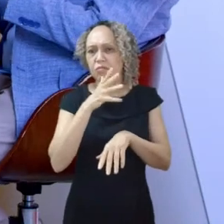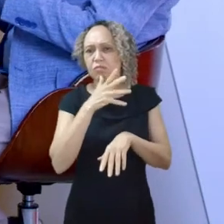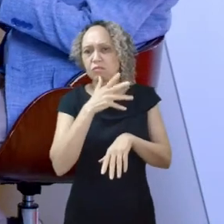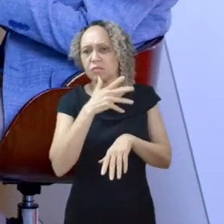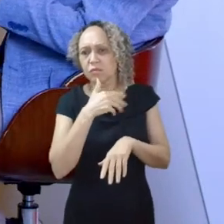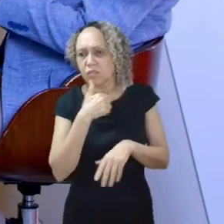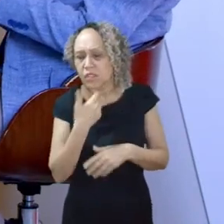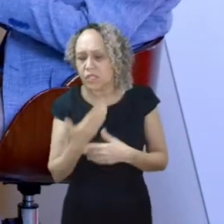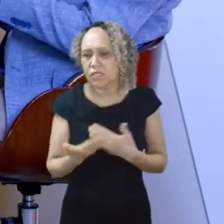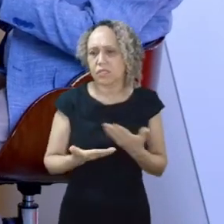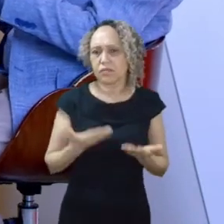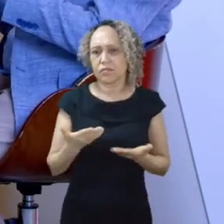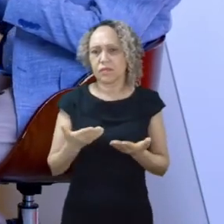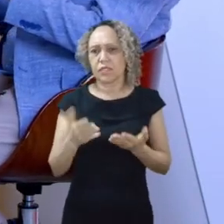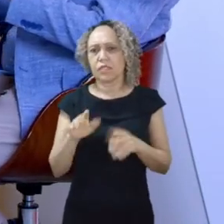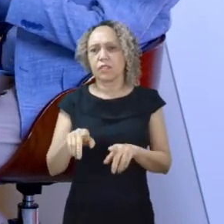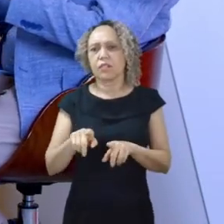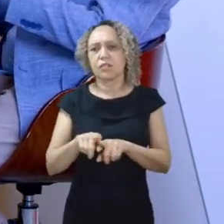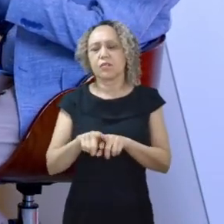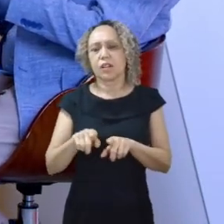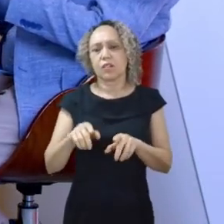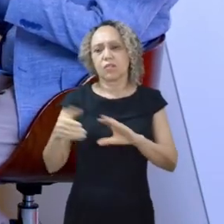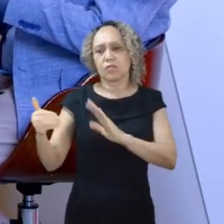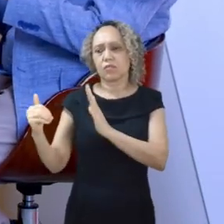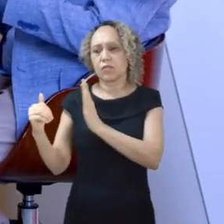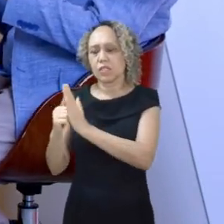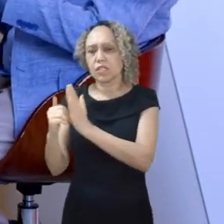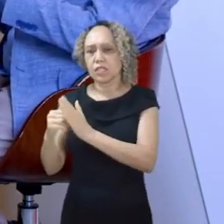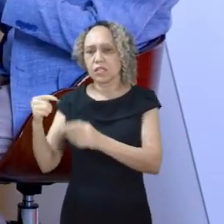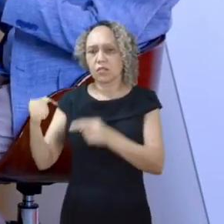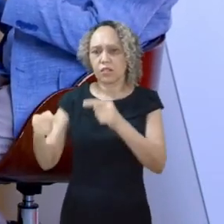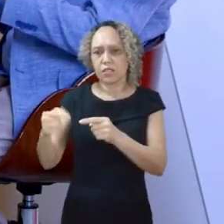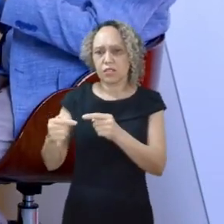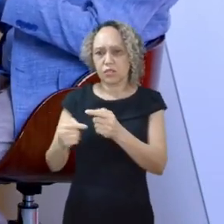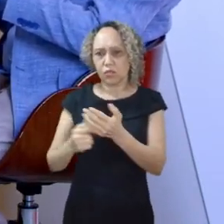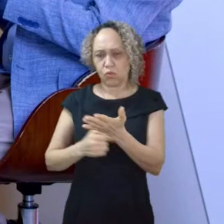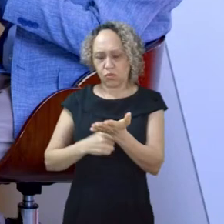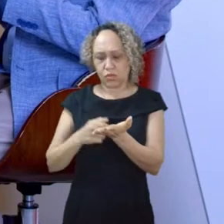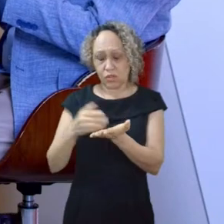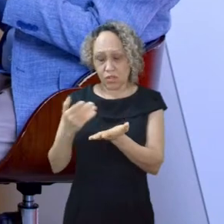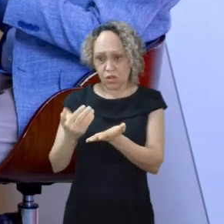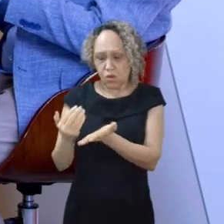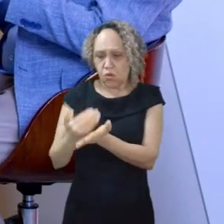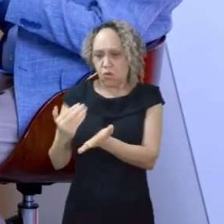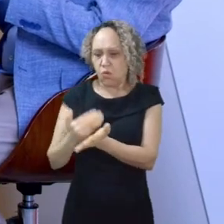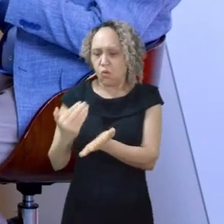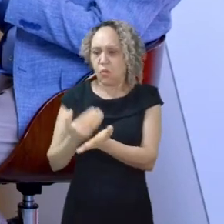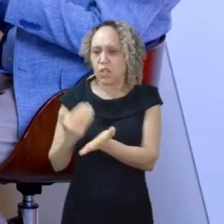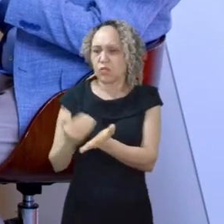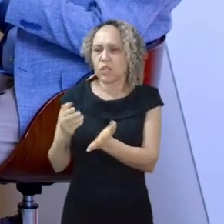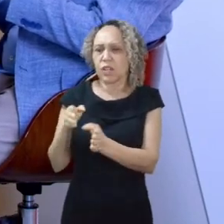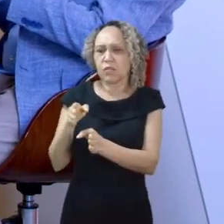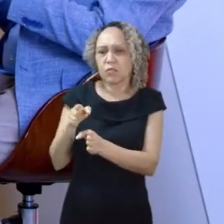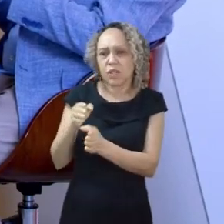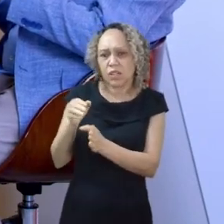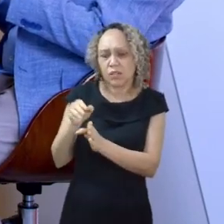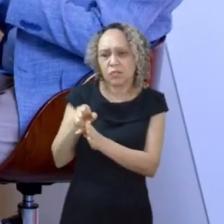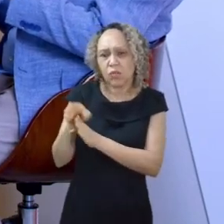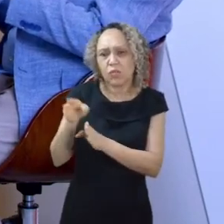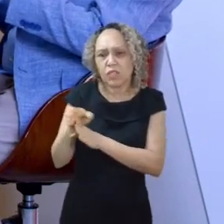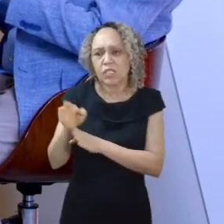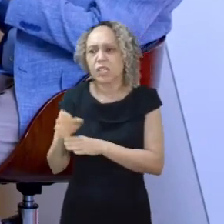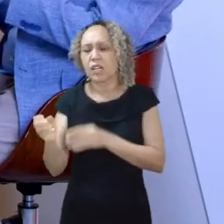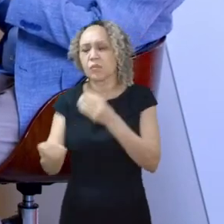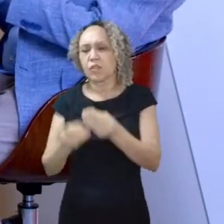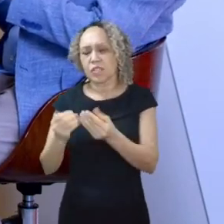o Senado agora discute uma norma para tentar aumentar as penas para desinformação, para incitação ao crime, mas assim,